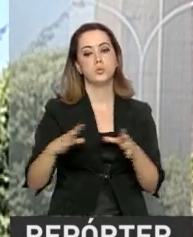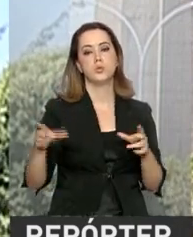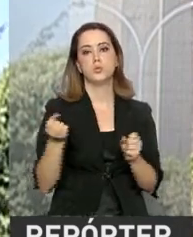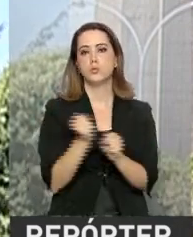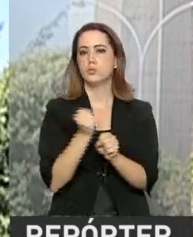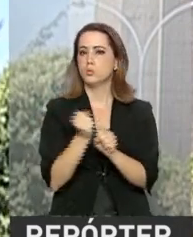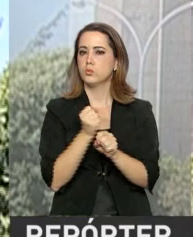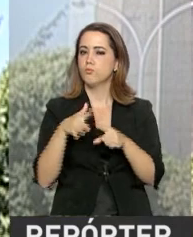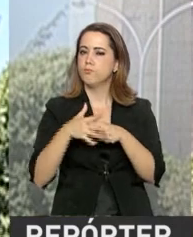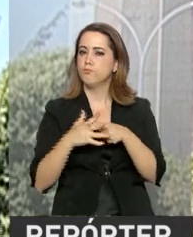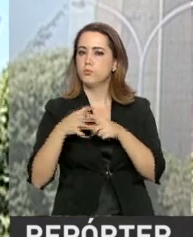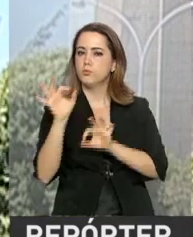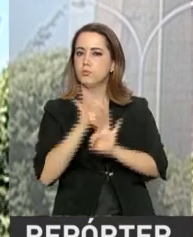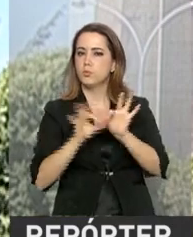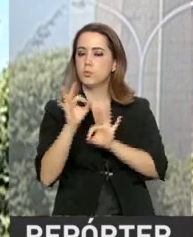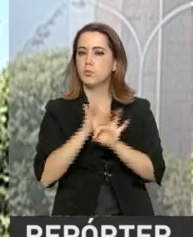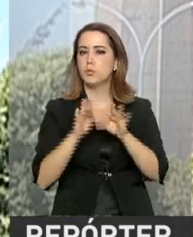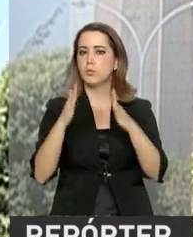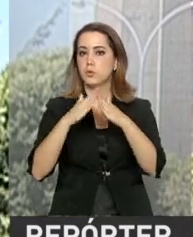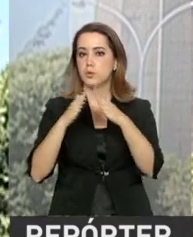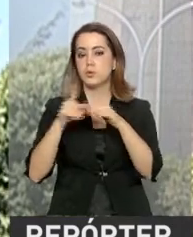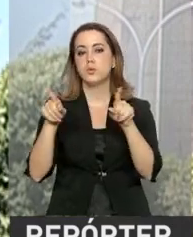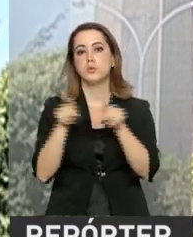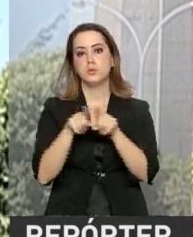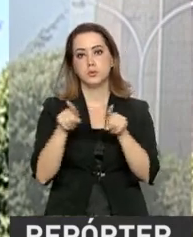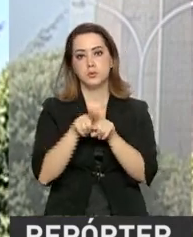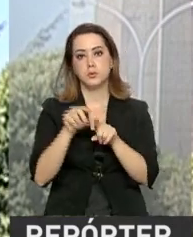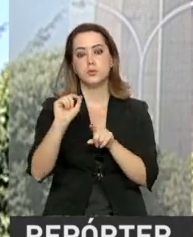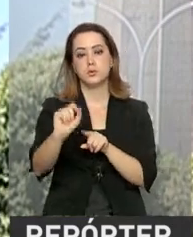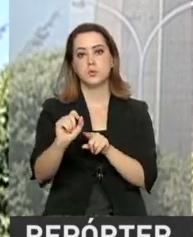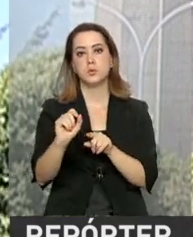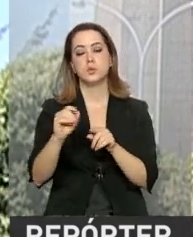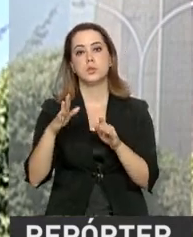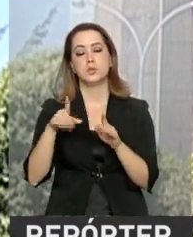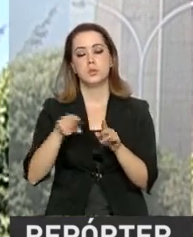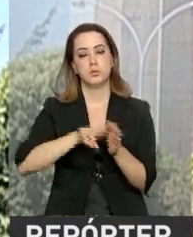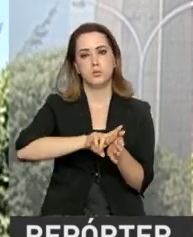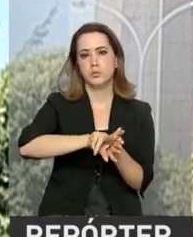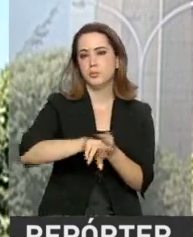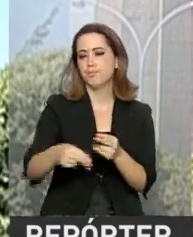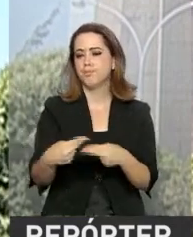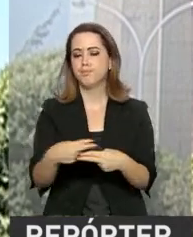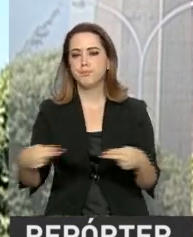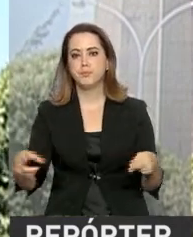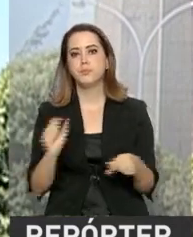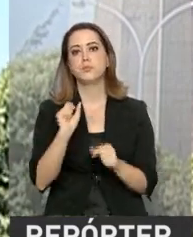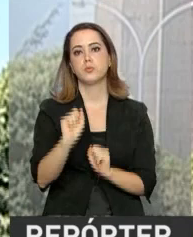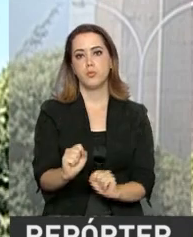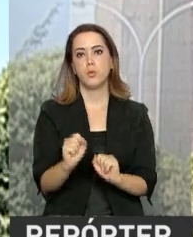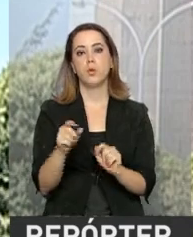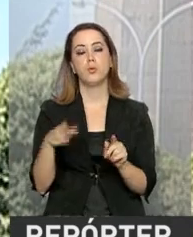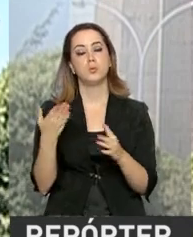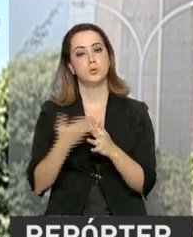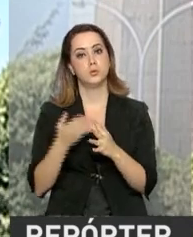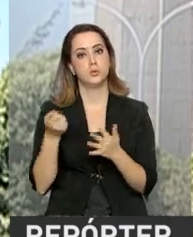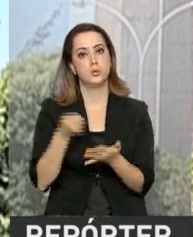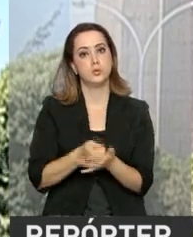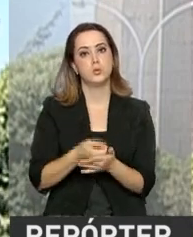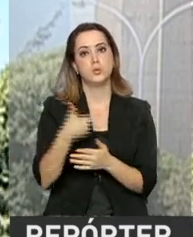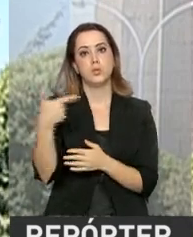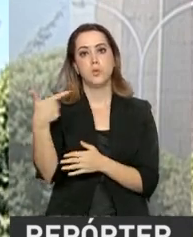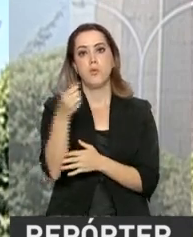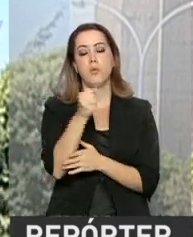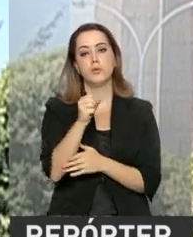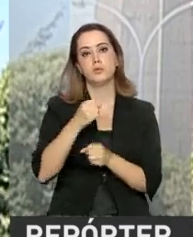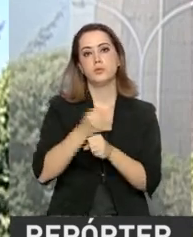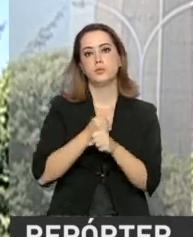também para compra de móveis planejados e de aquecimento solar. O pagamento desse financiamento pode ser feito em até 20